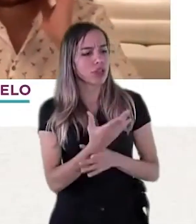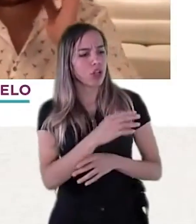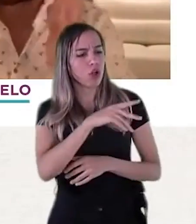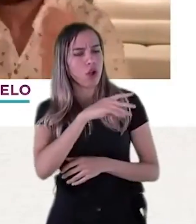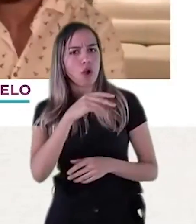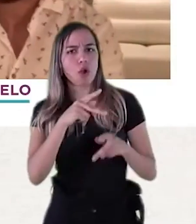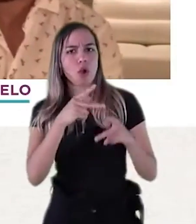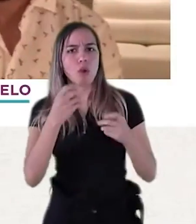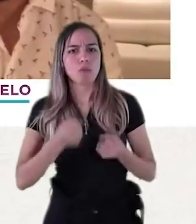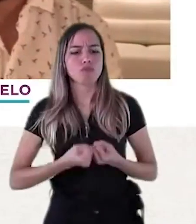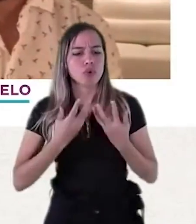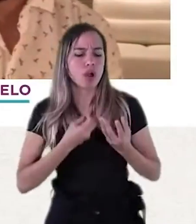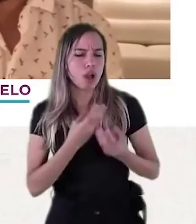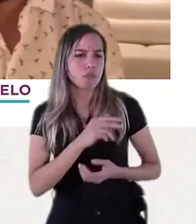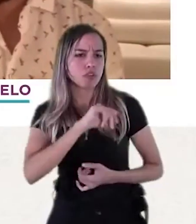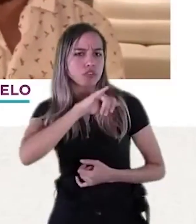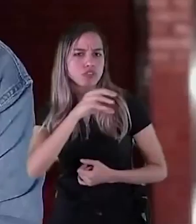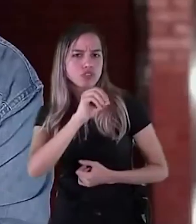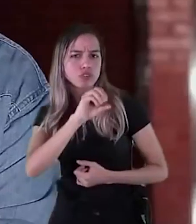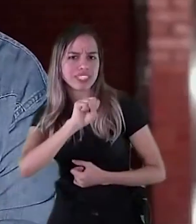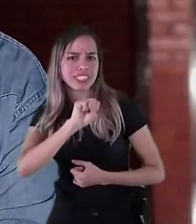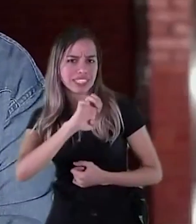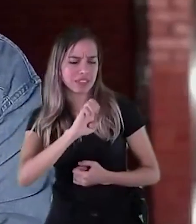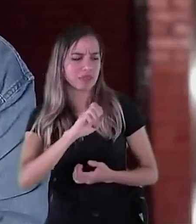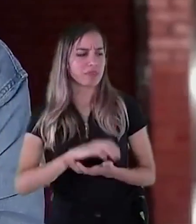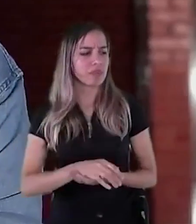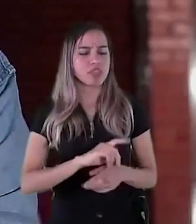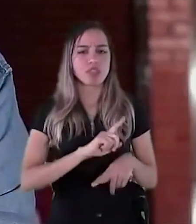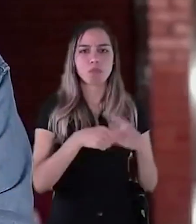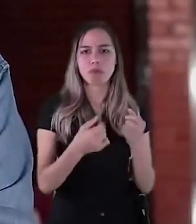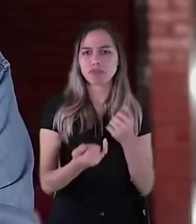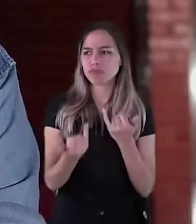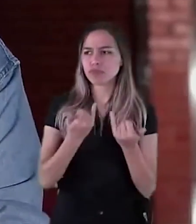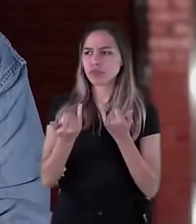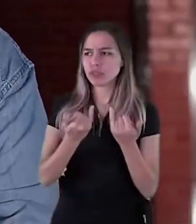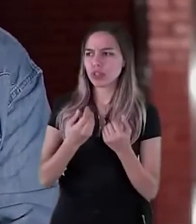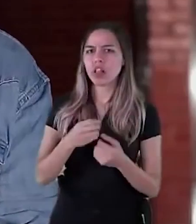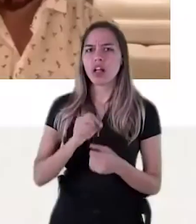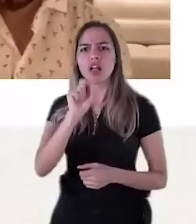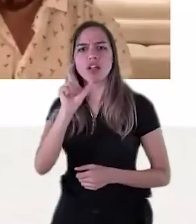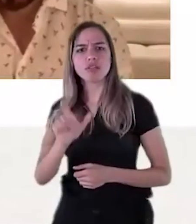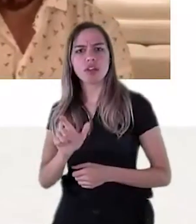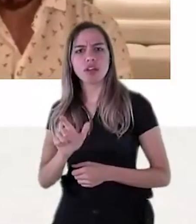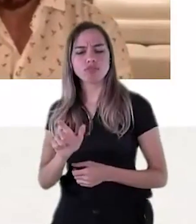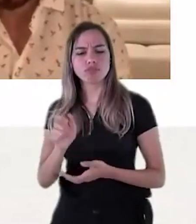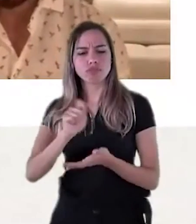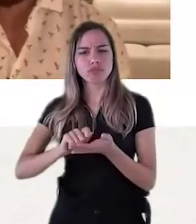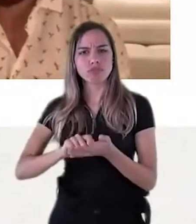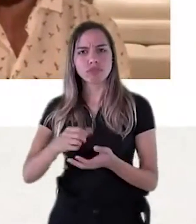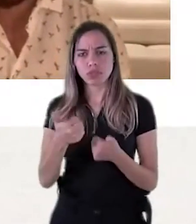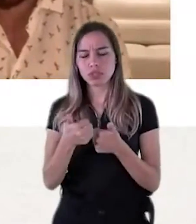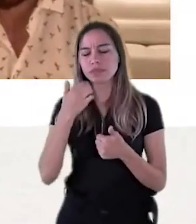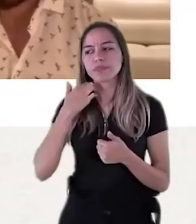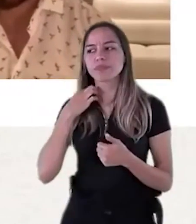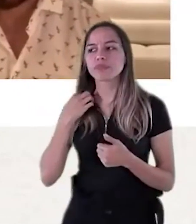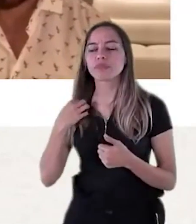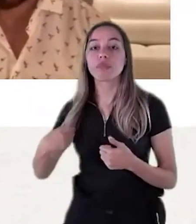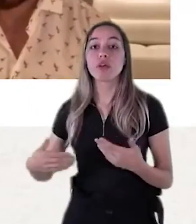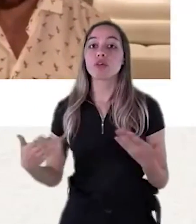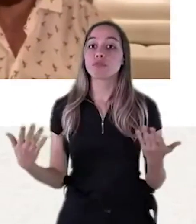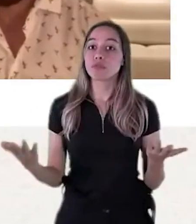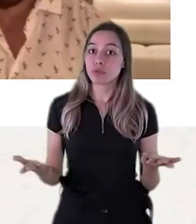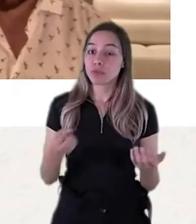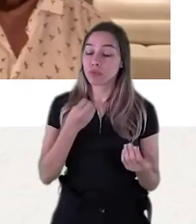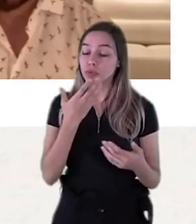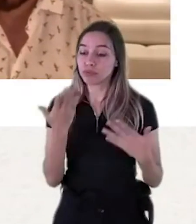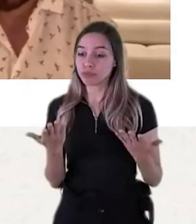vocês descobrem e me falam para eu falar o nome. Tá bem? Bem, o assunto que nos traz aqui hoje é o livro